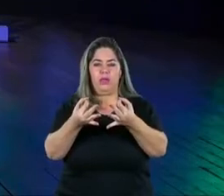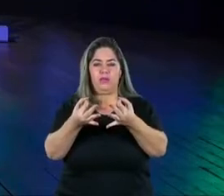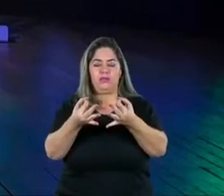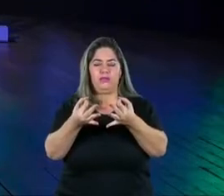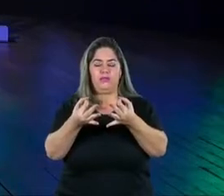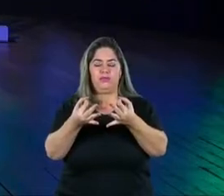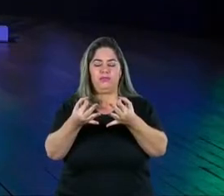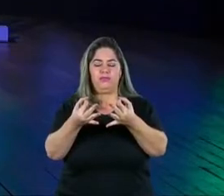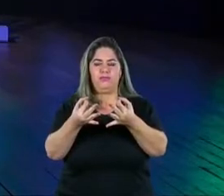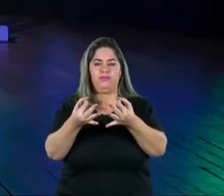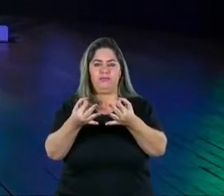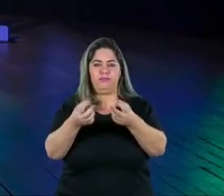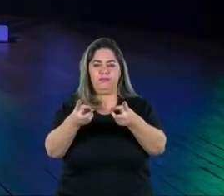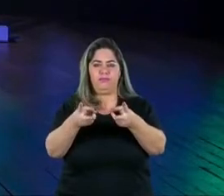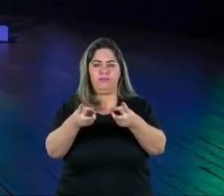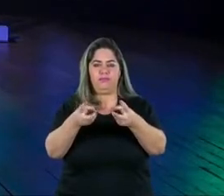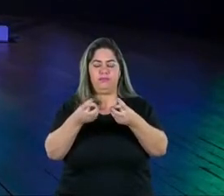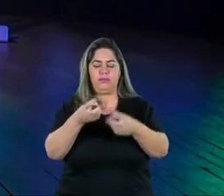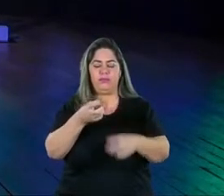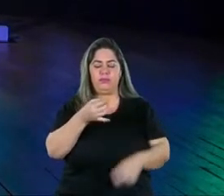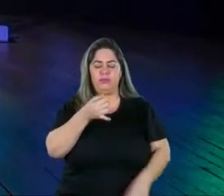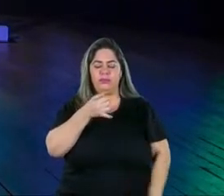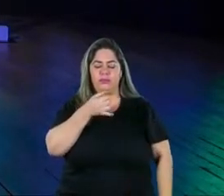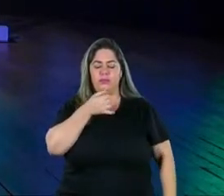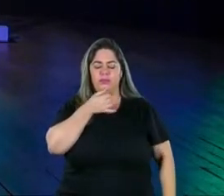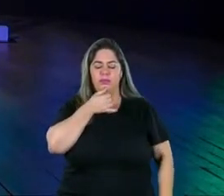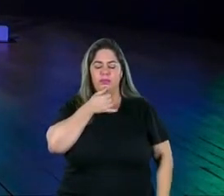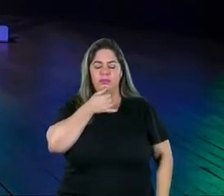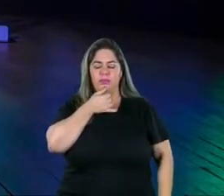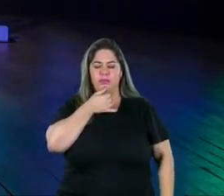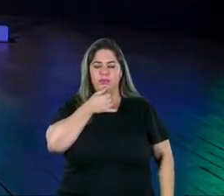para a tristeza